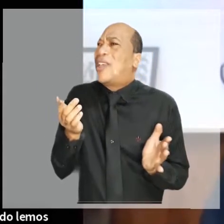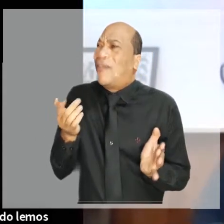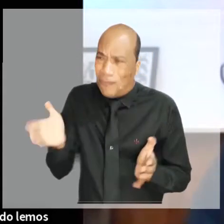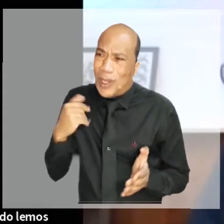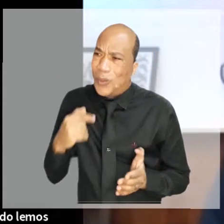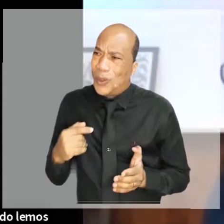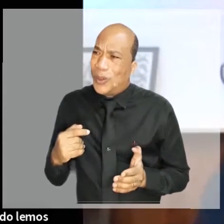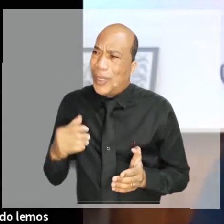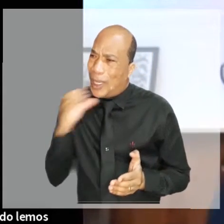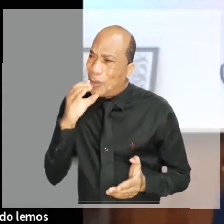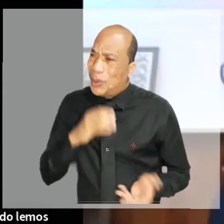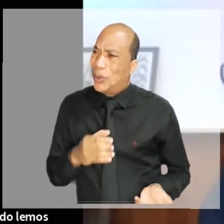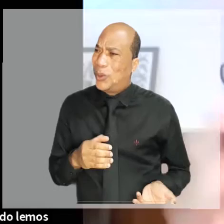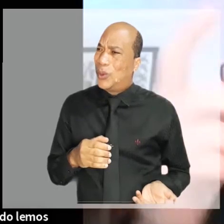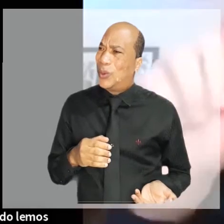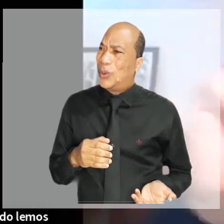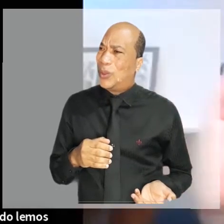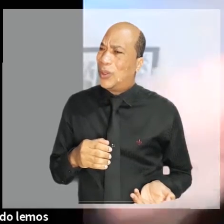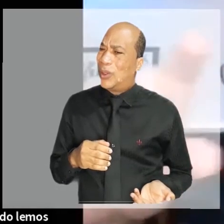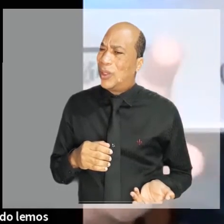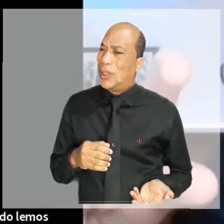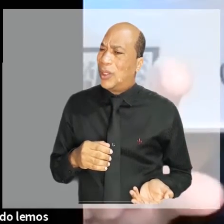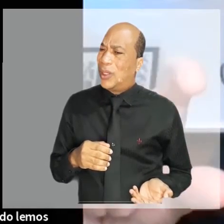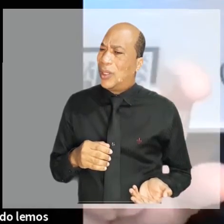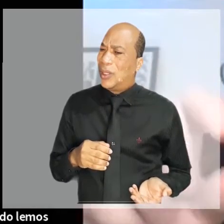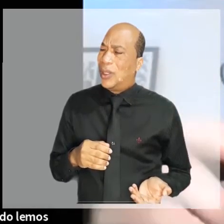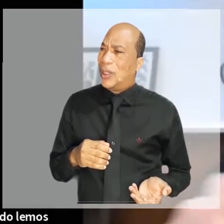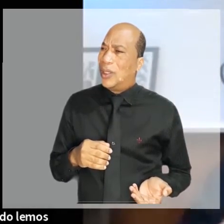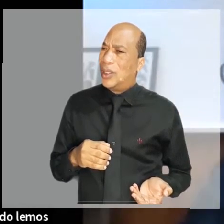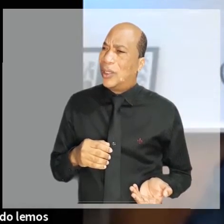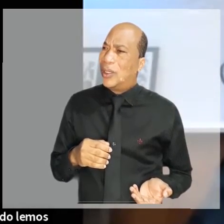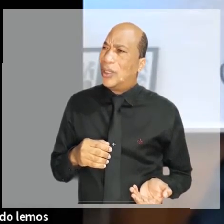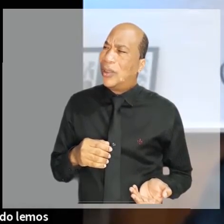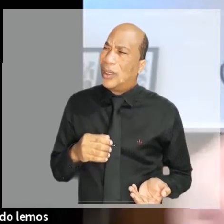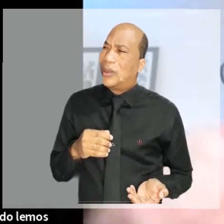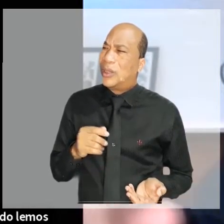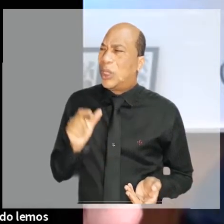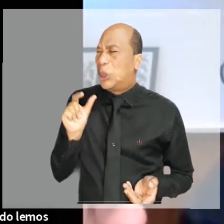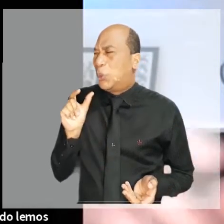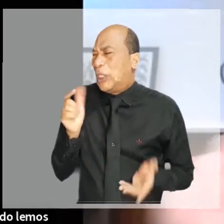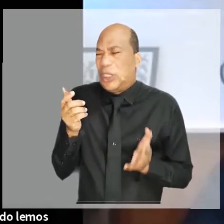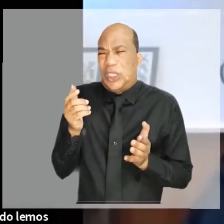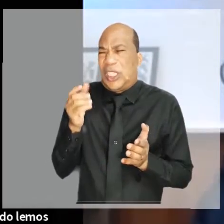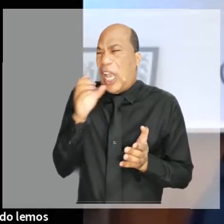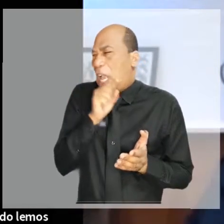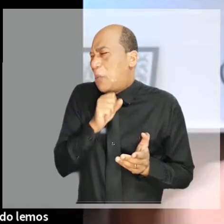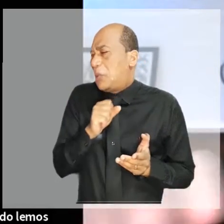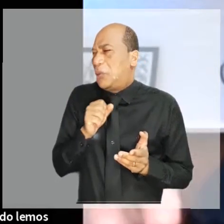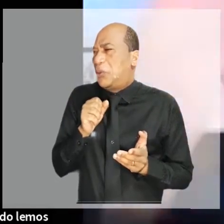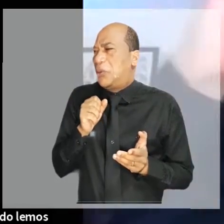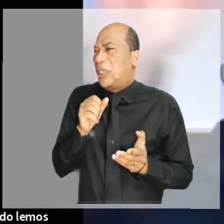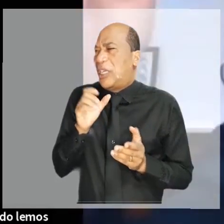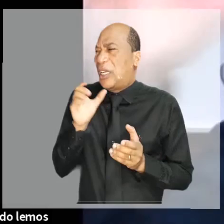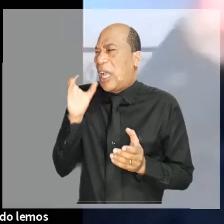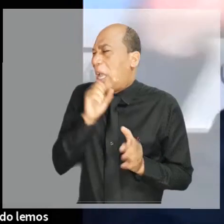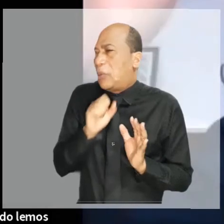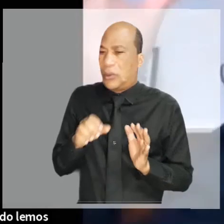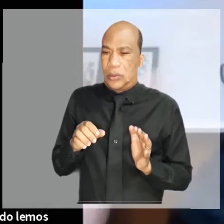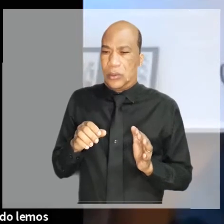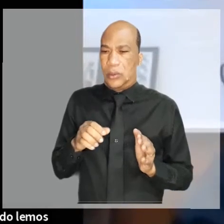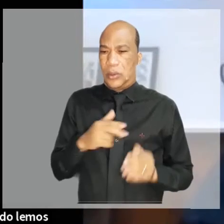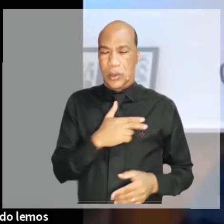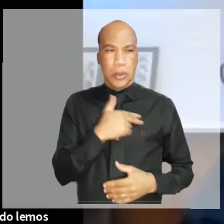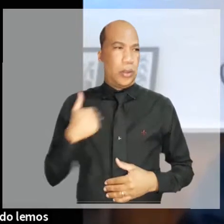lá, rapidinho, essas palavras até que a gente usa em português, é uma passadinha, rapidinho, isso para os